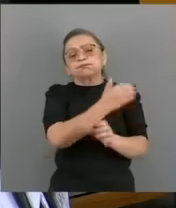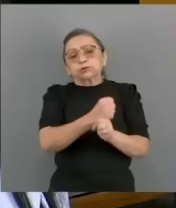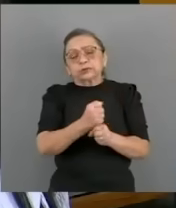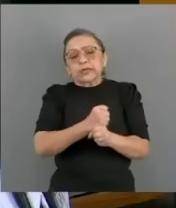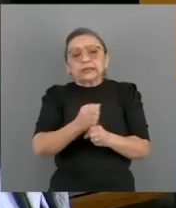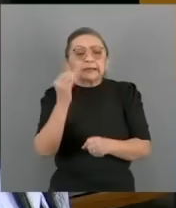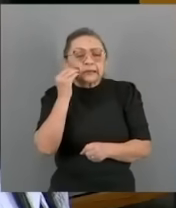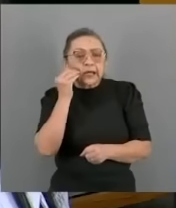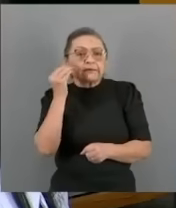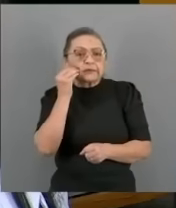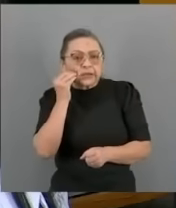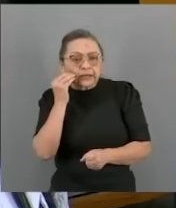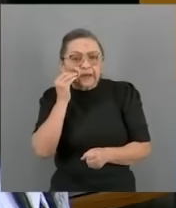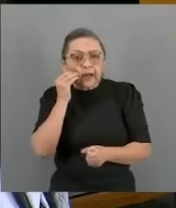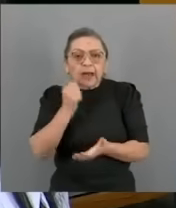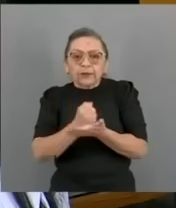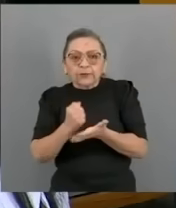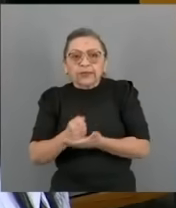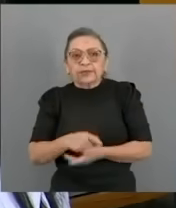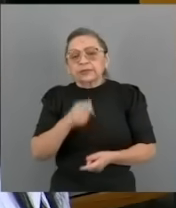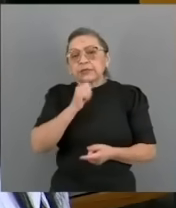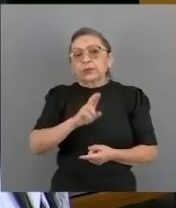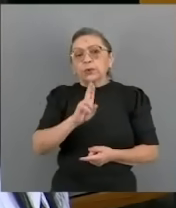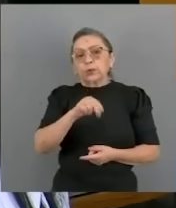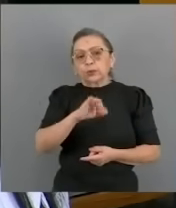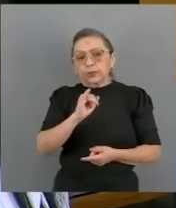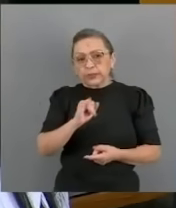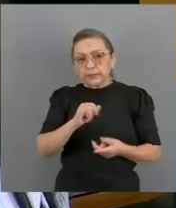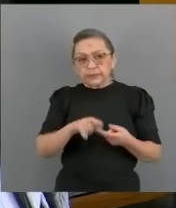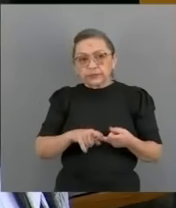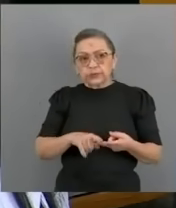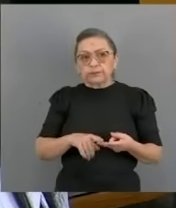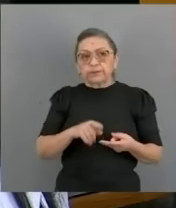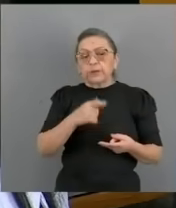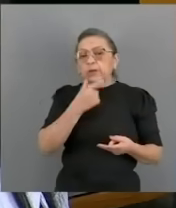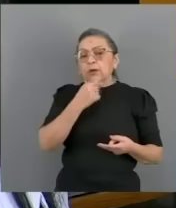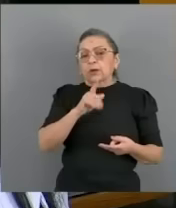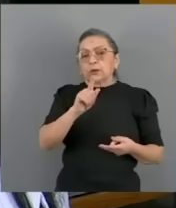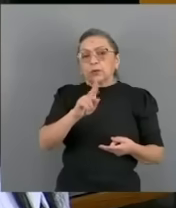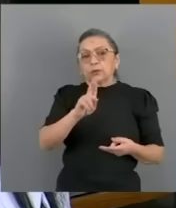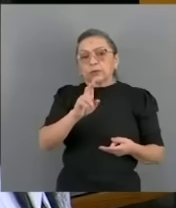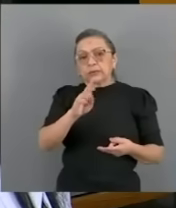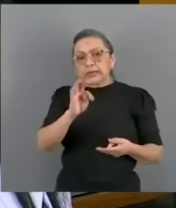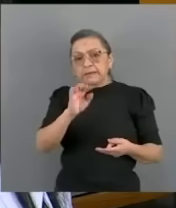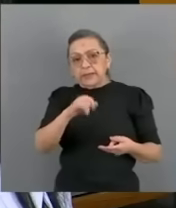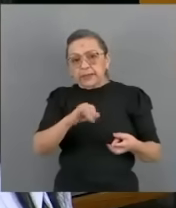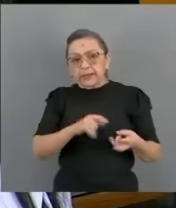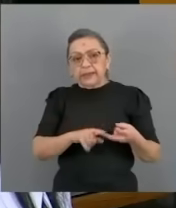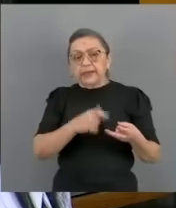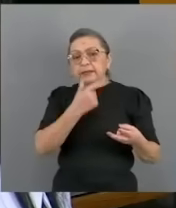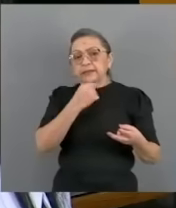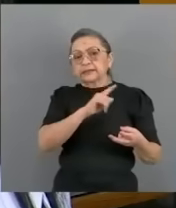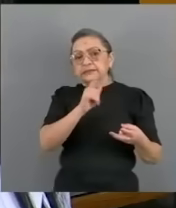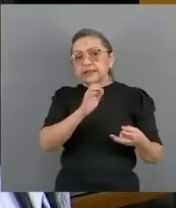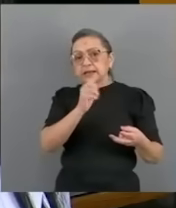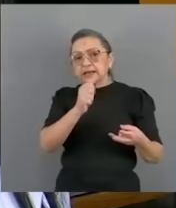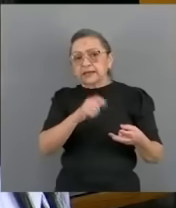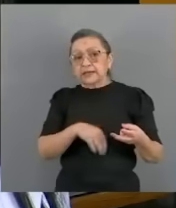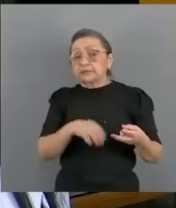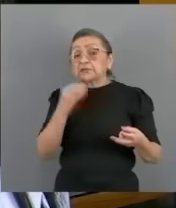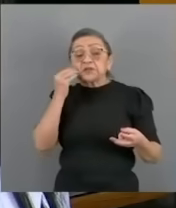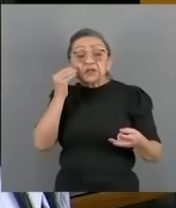as CTs, como é o caso da Unibrasil, do Gutenberg, do Zacarias. Né? Tentaram,